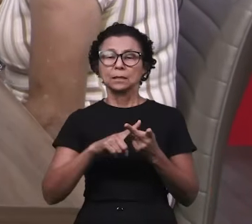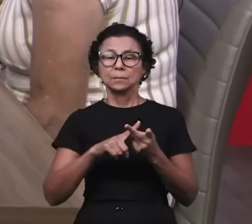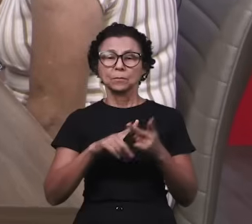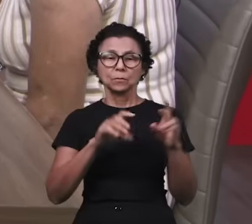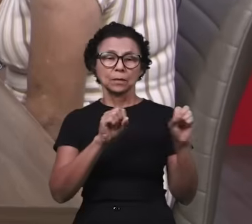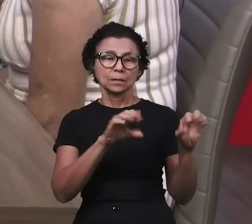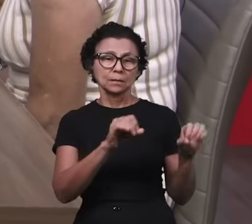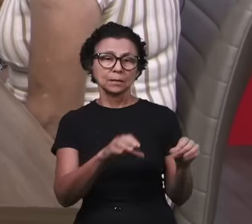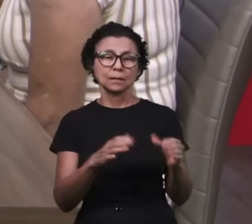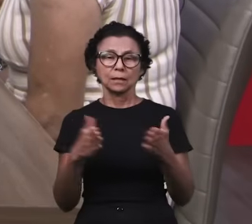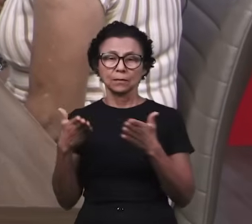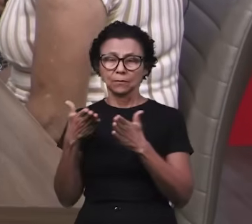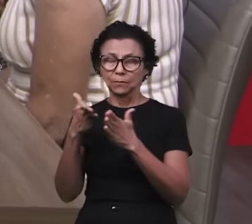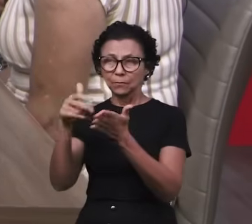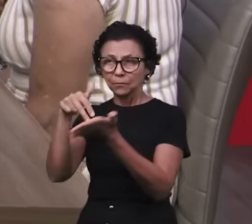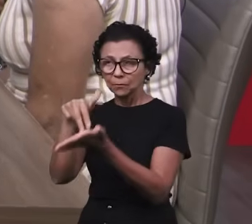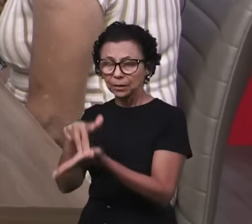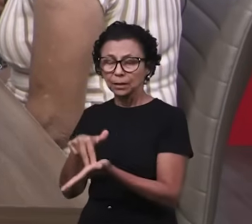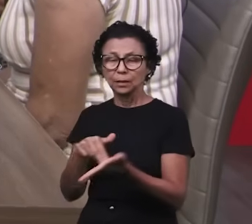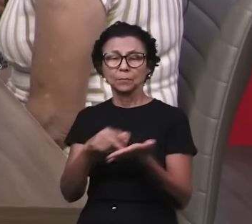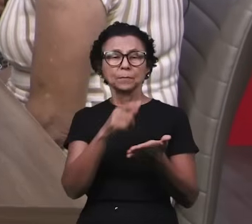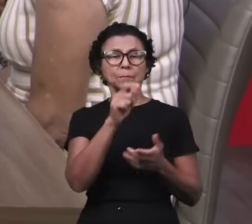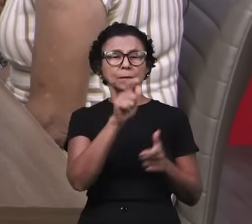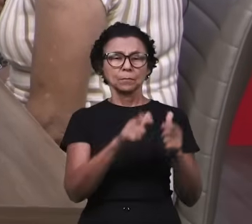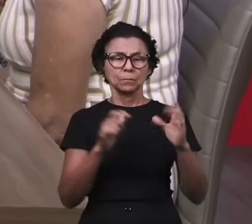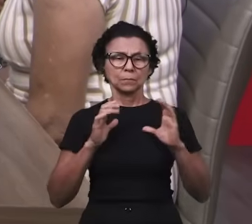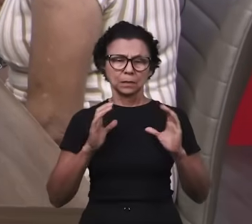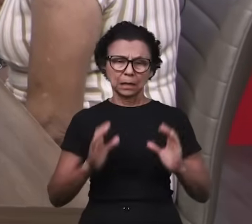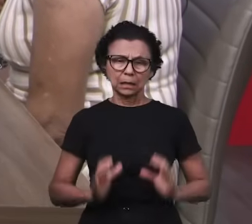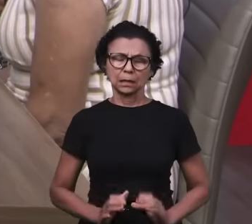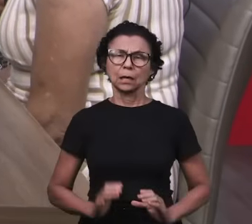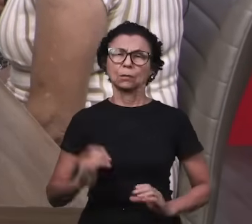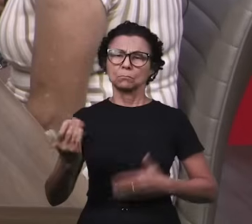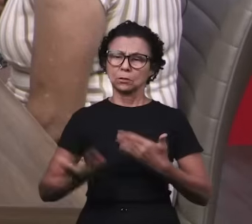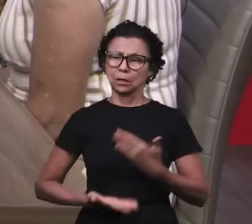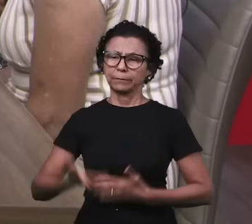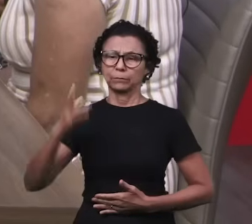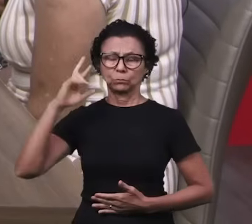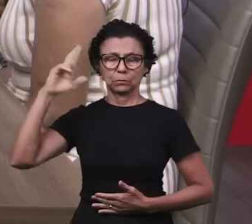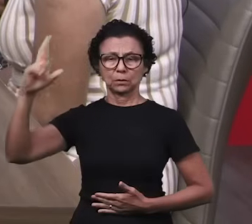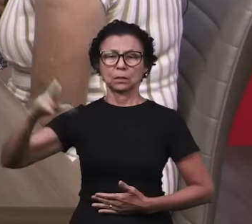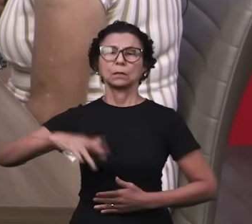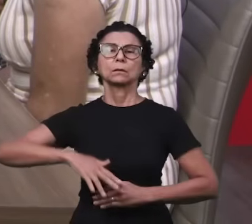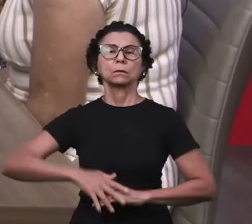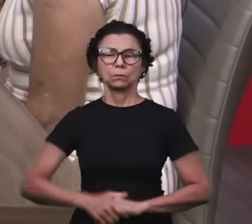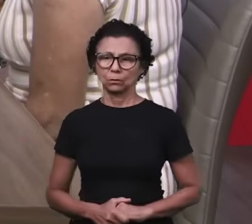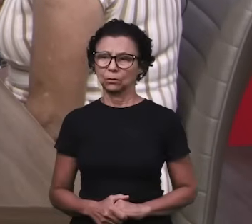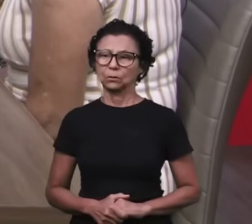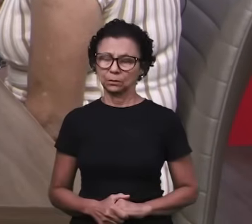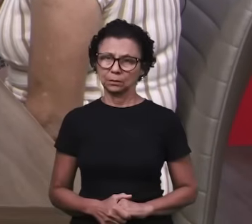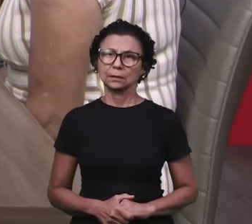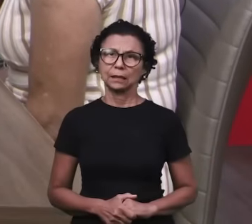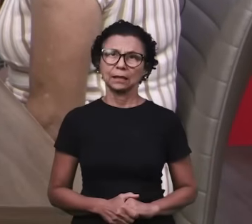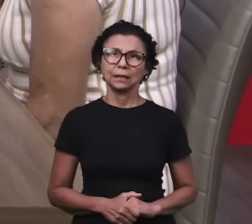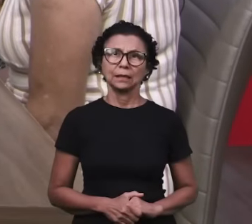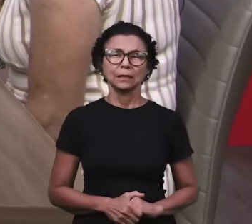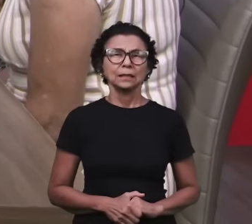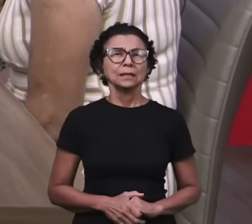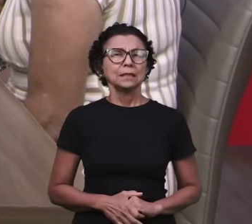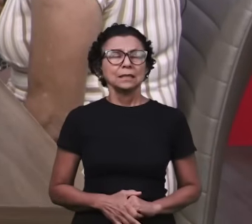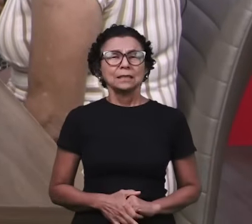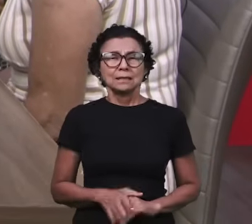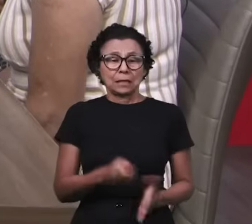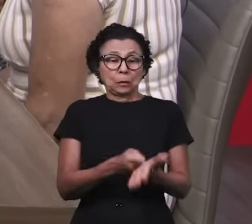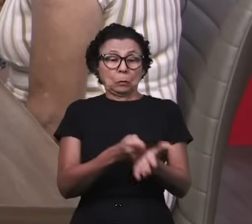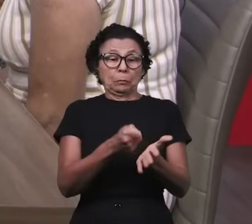do Senhor, a ser bons cidadãos, né? Servos do Senhor, mas também bons cidadãos nessa vida, sem ser pesados, para que